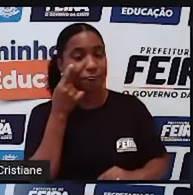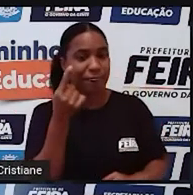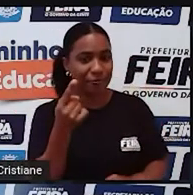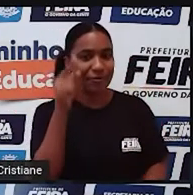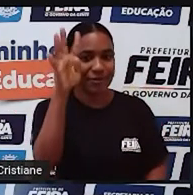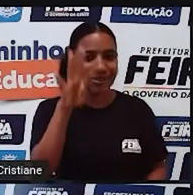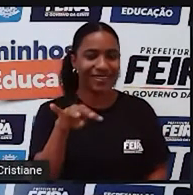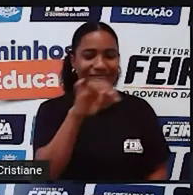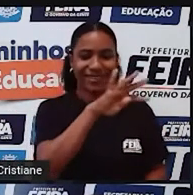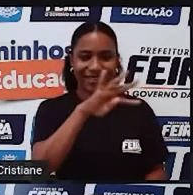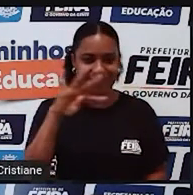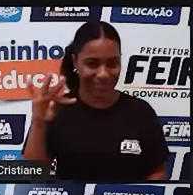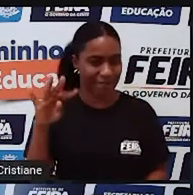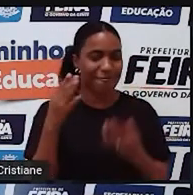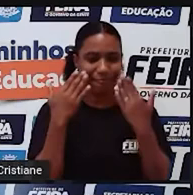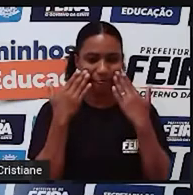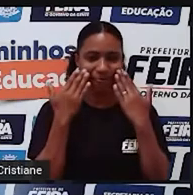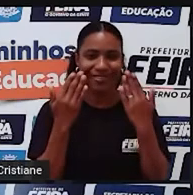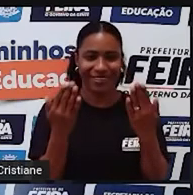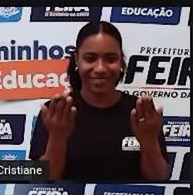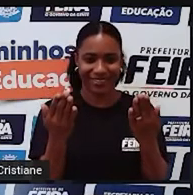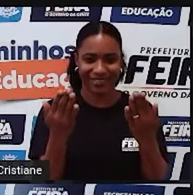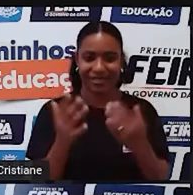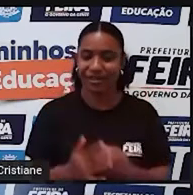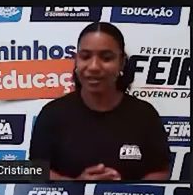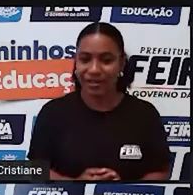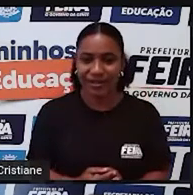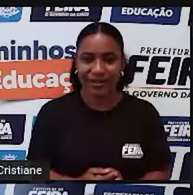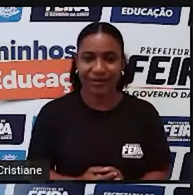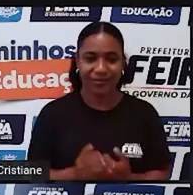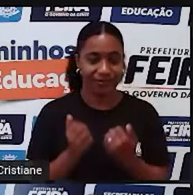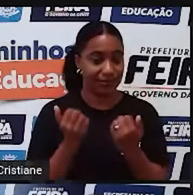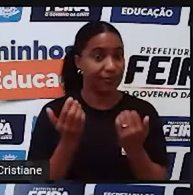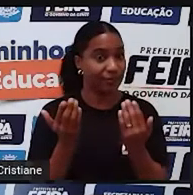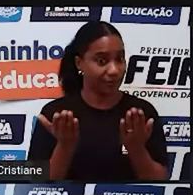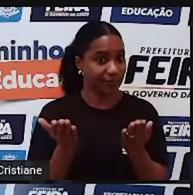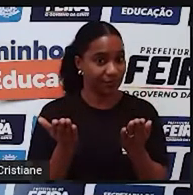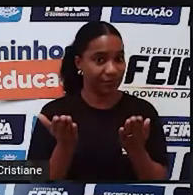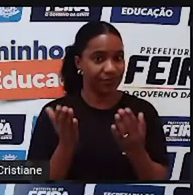isso a partir dessa tabela. Observem aqui junto comigo.